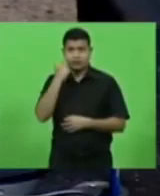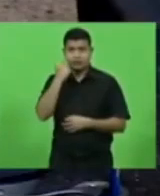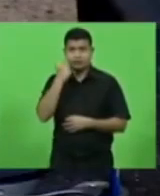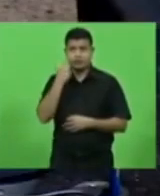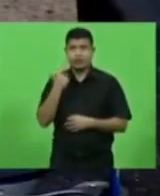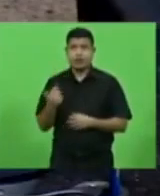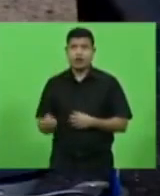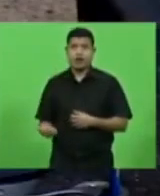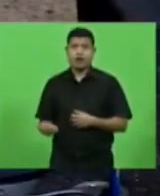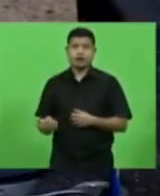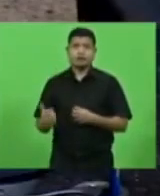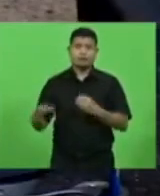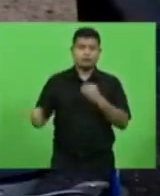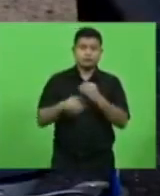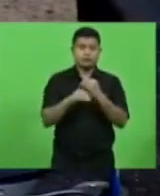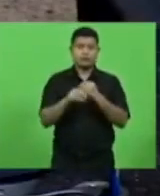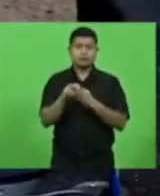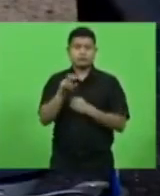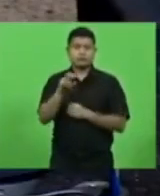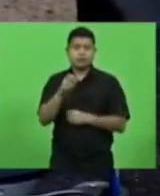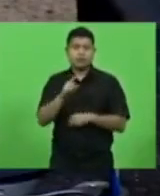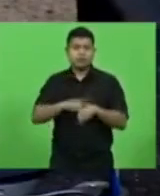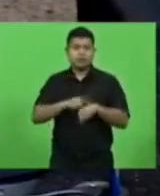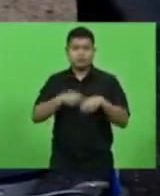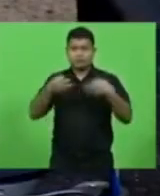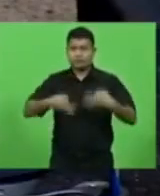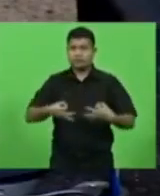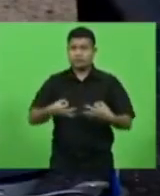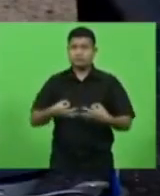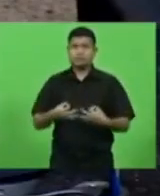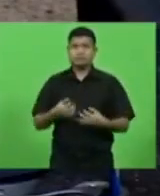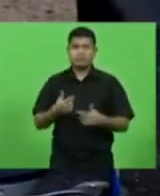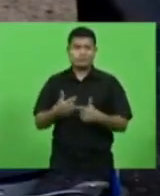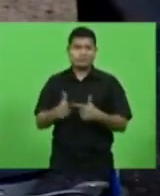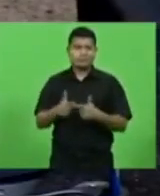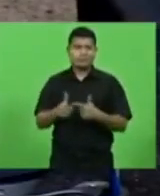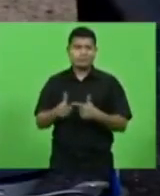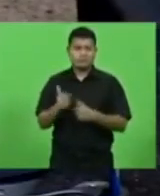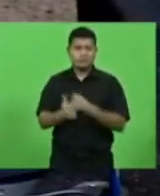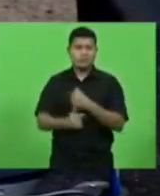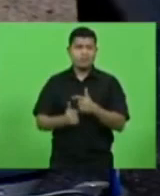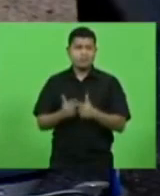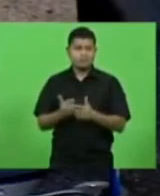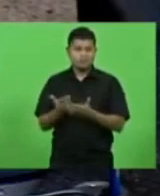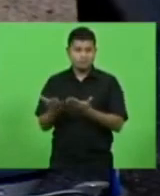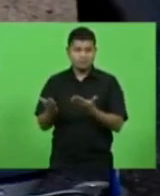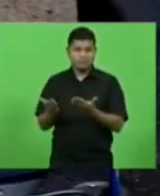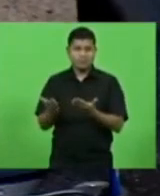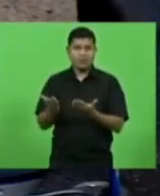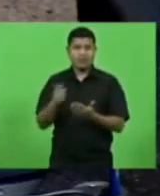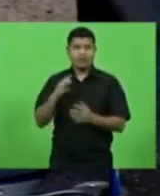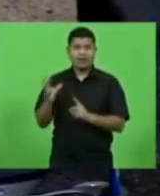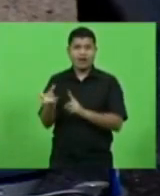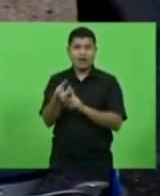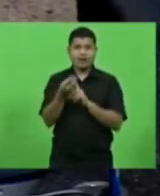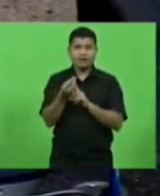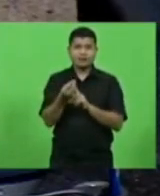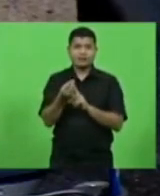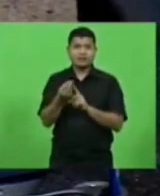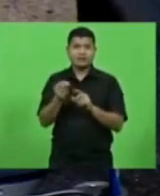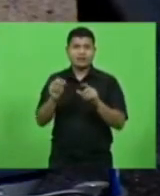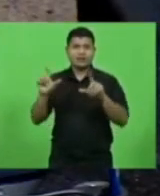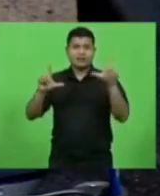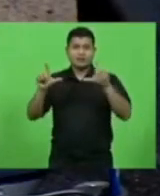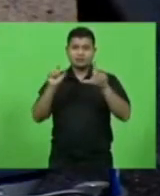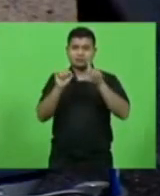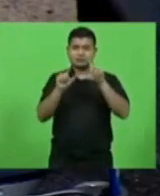E, para concluir, vocês viram o parecer de universitários, vocês viram até artistas da Globo se pronunciando a favor do pronome